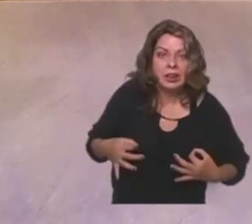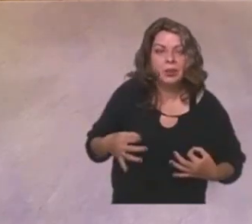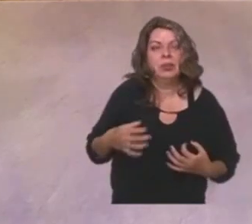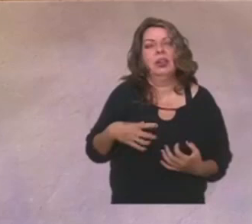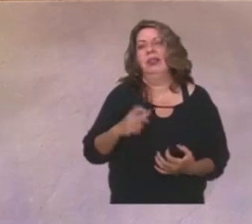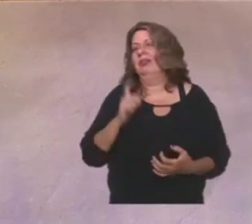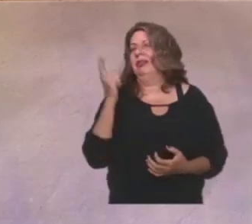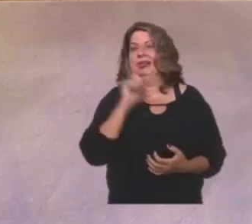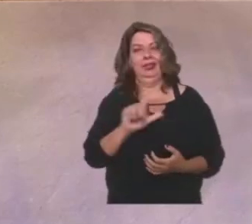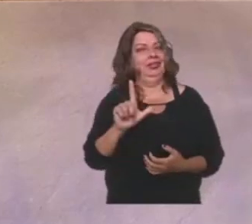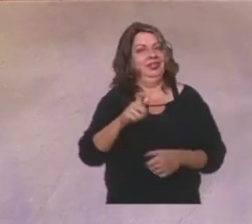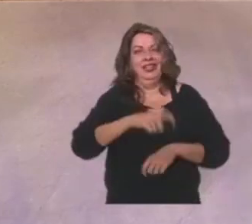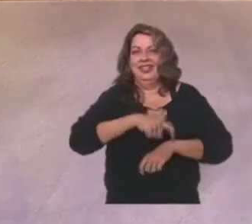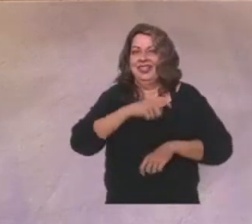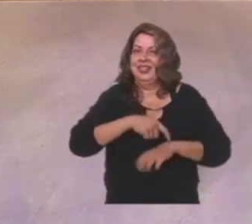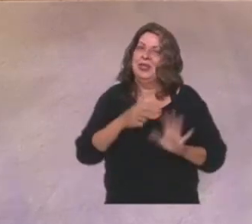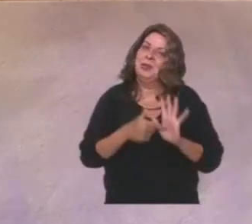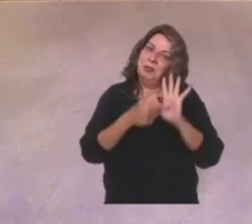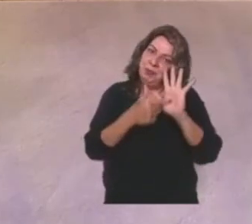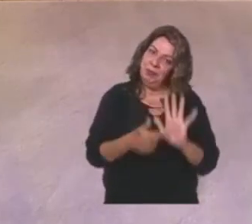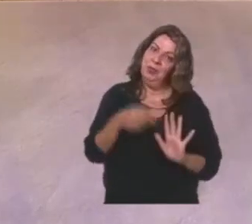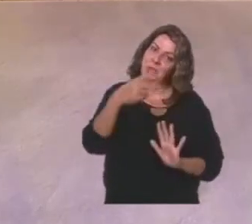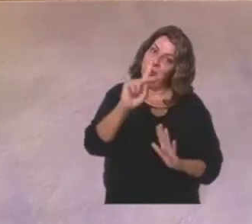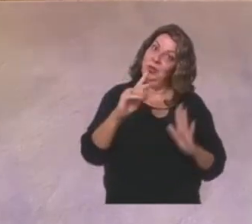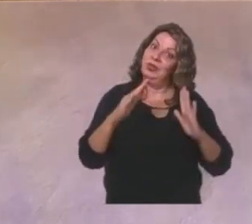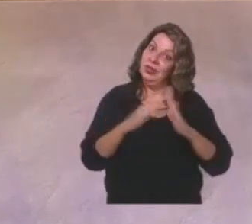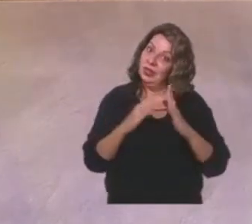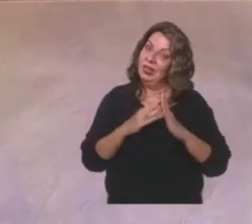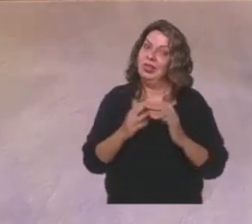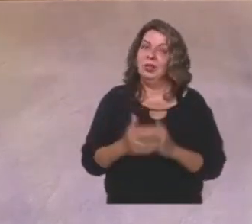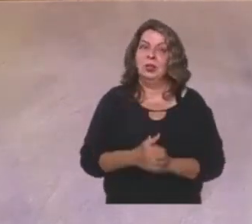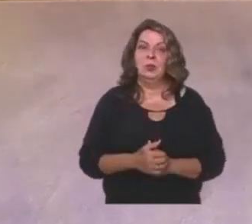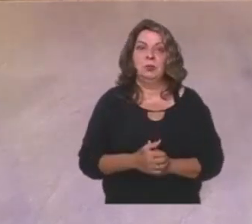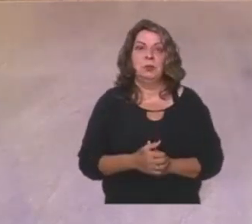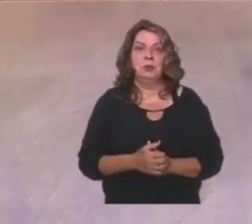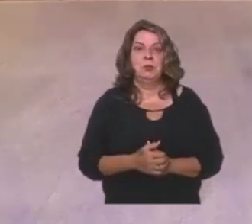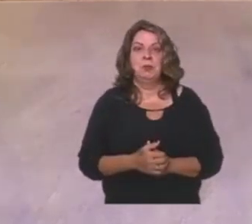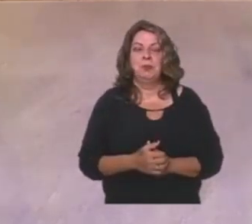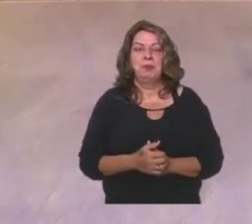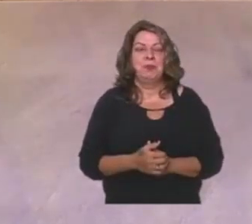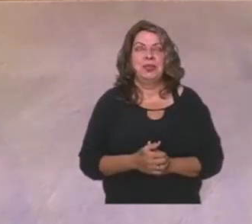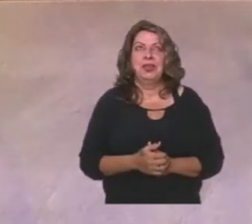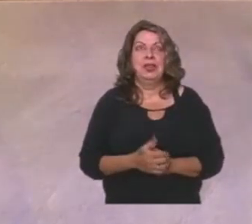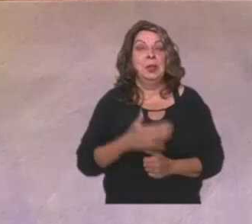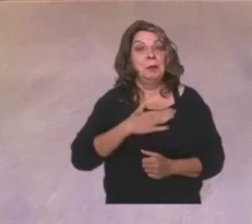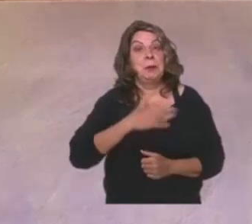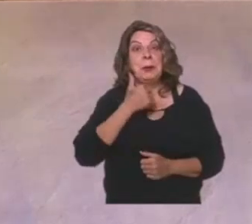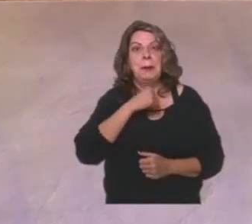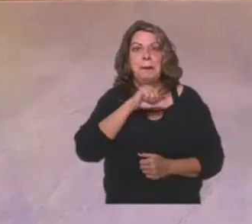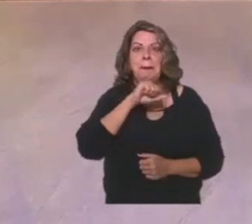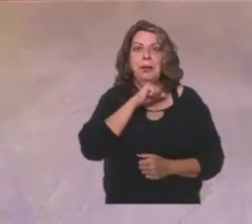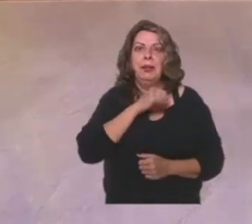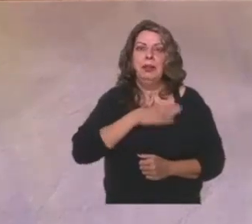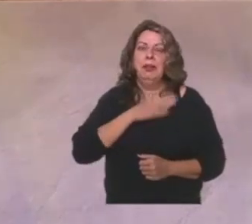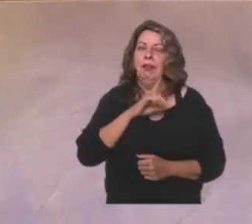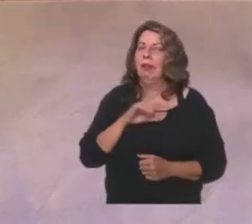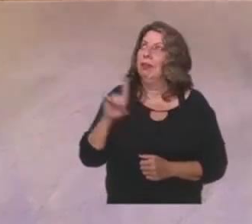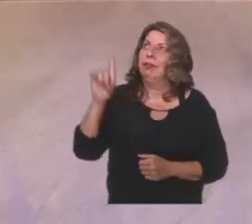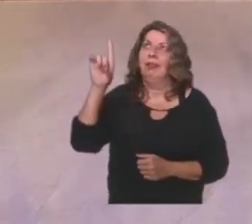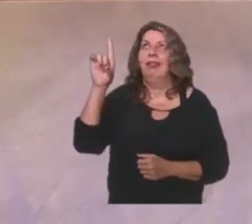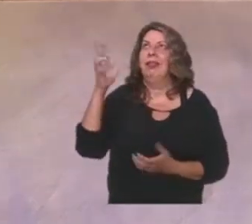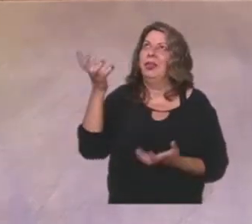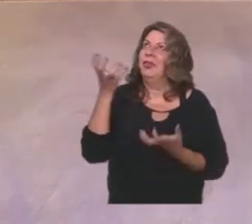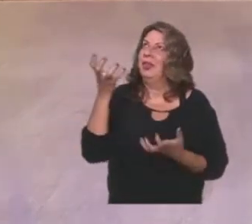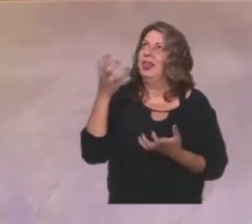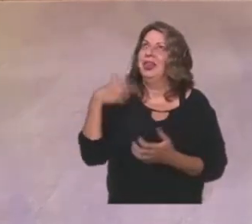não deixa de conferir. Ele pode aparecer na sua casa, viu? É isso aí. Mãe disse, ô, meu Deus, queria tanto Rogério na minha casa.